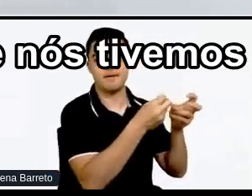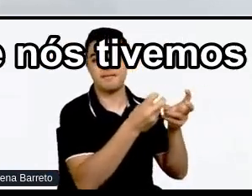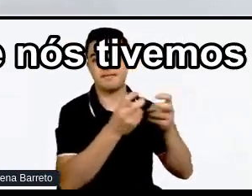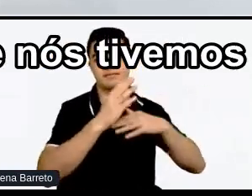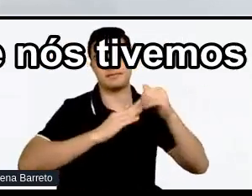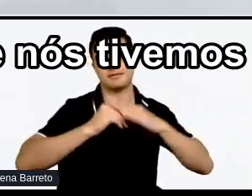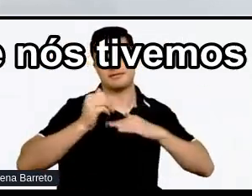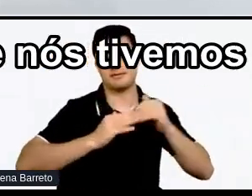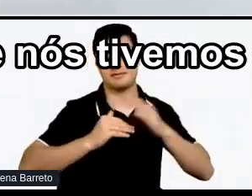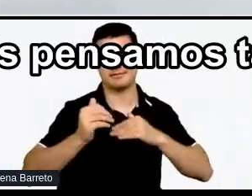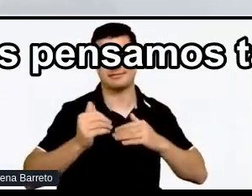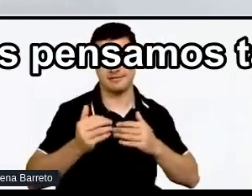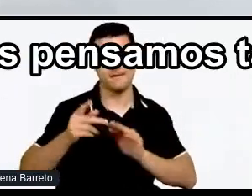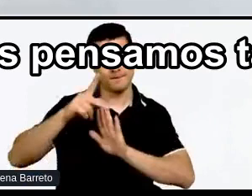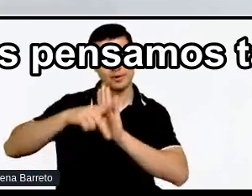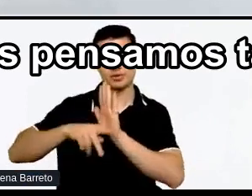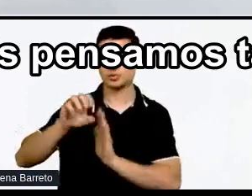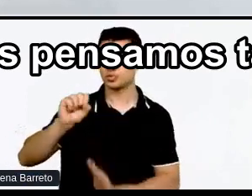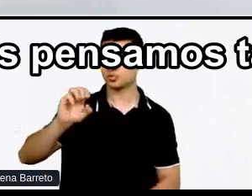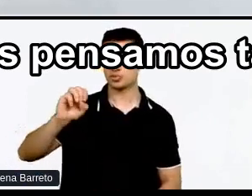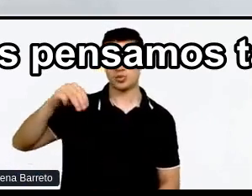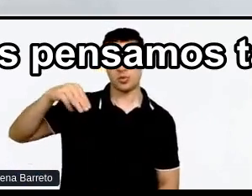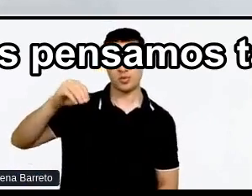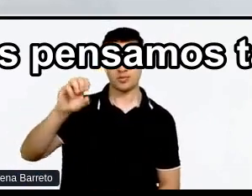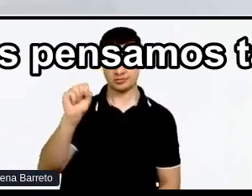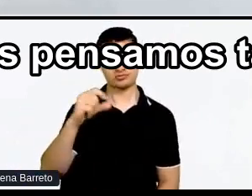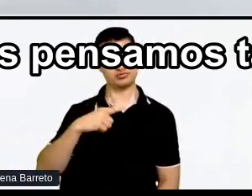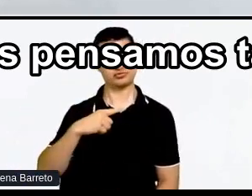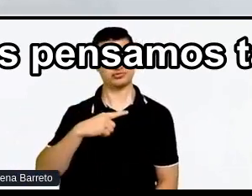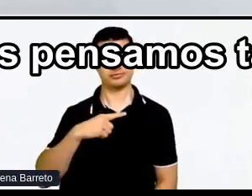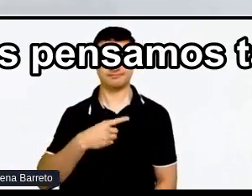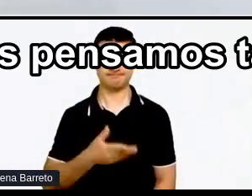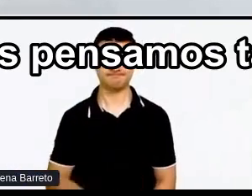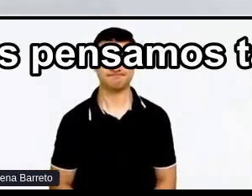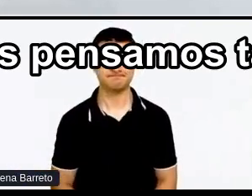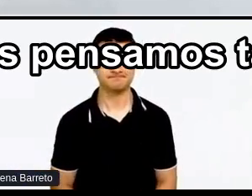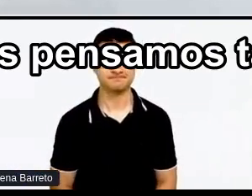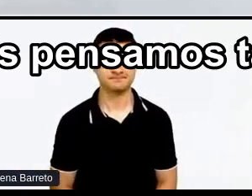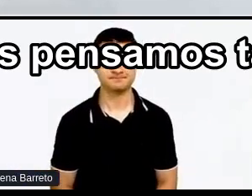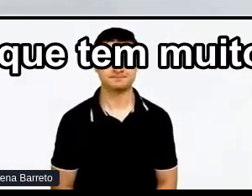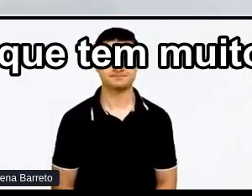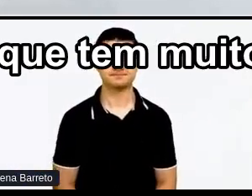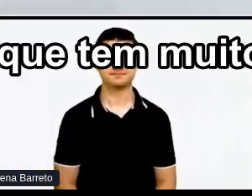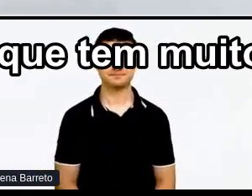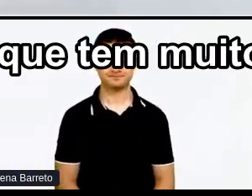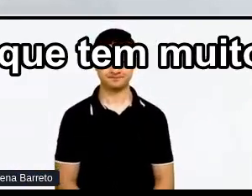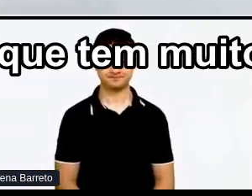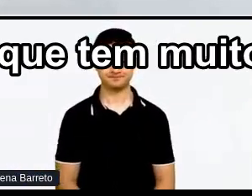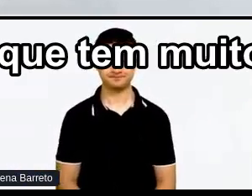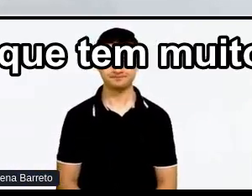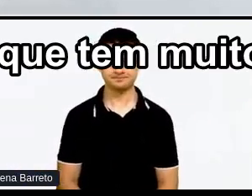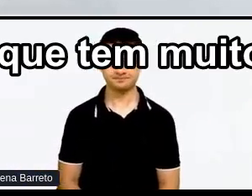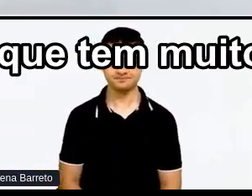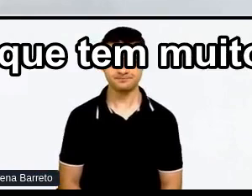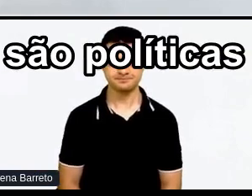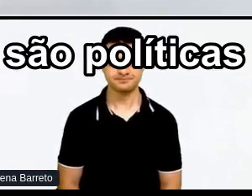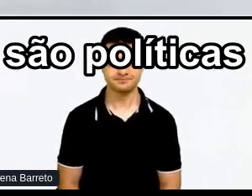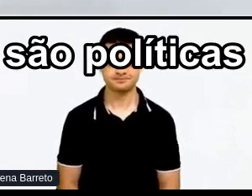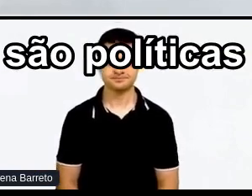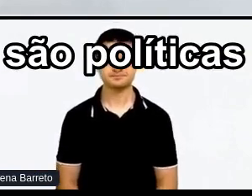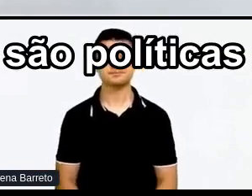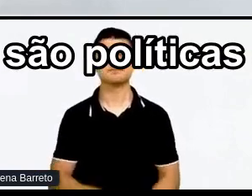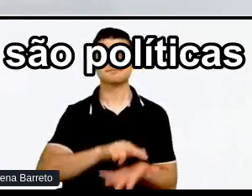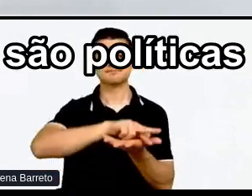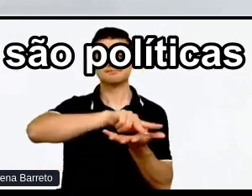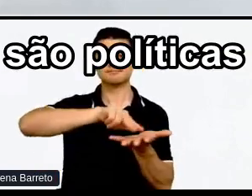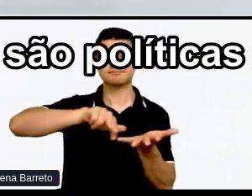Somos. O que nós pensamos também da diversidade? E que tem muito a ver com ESG, que